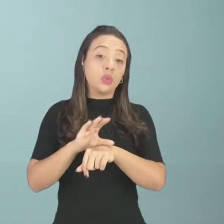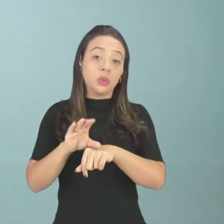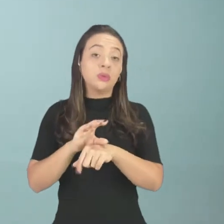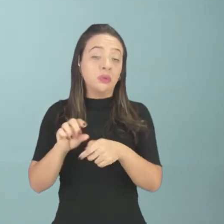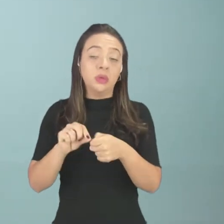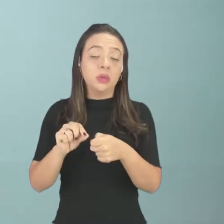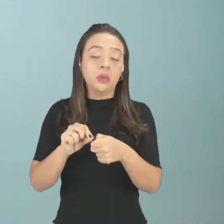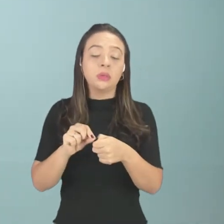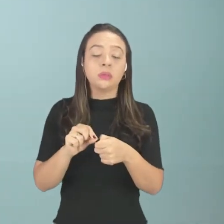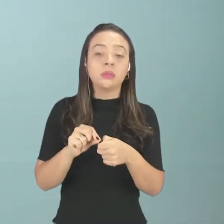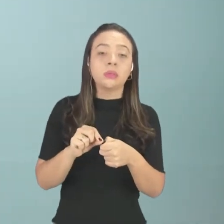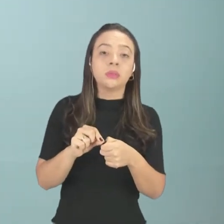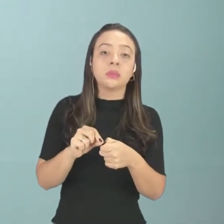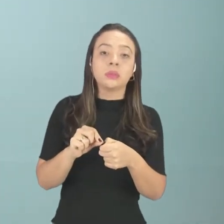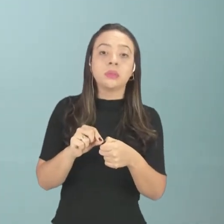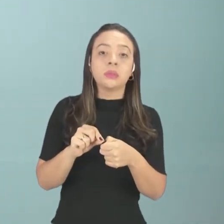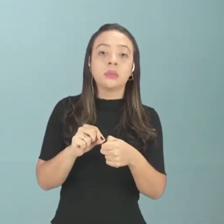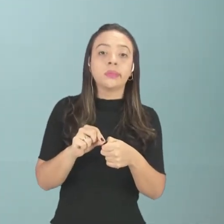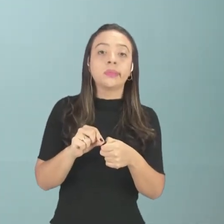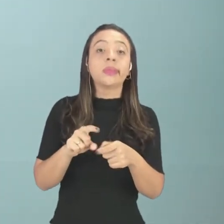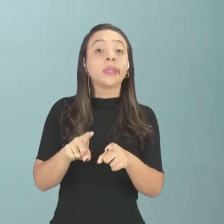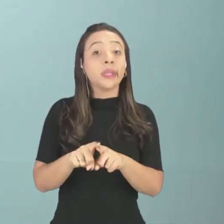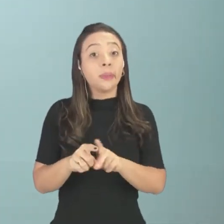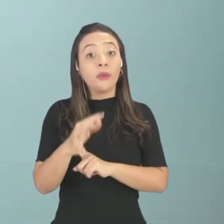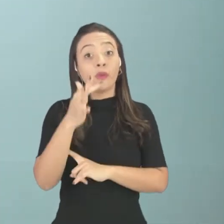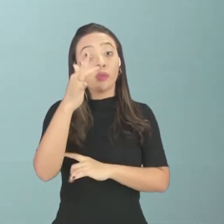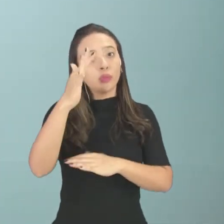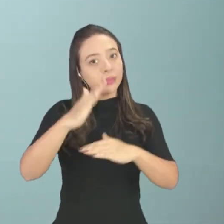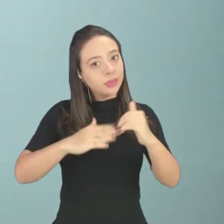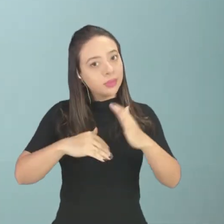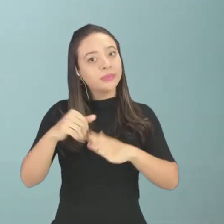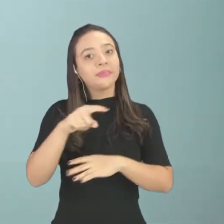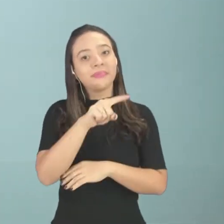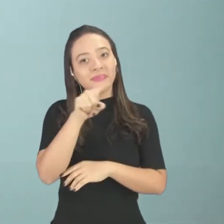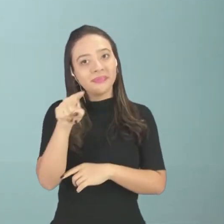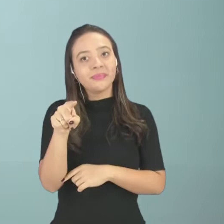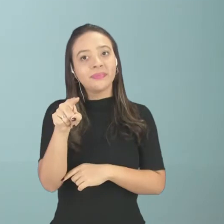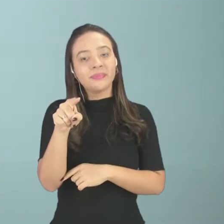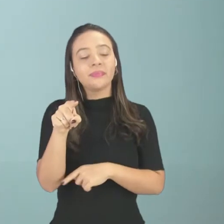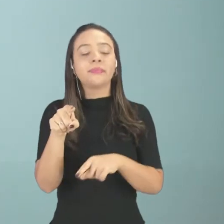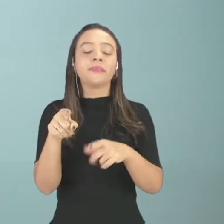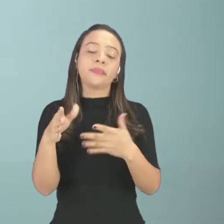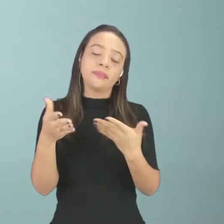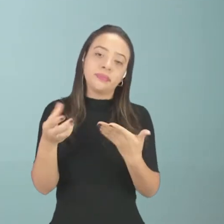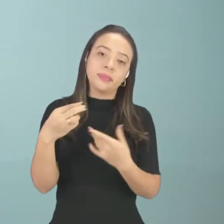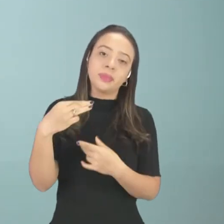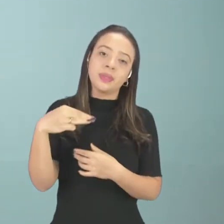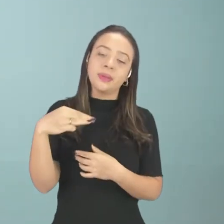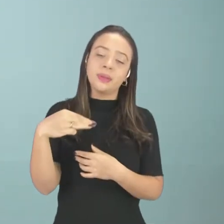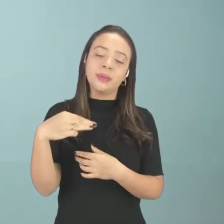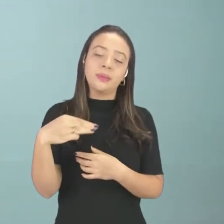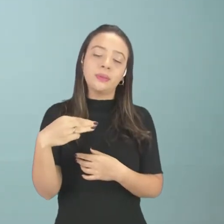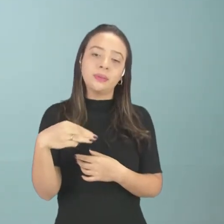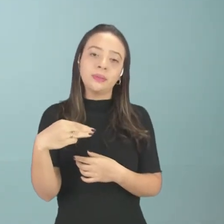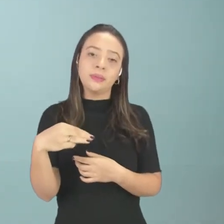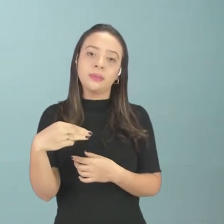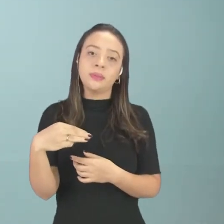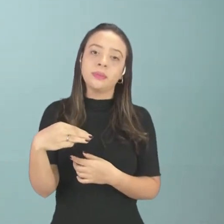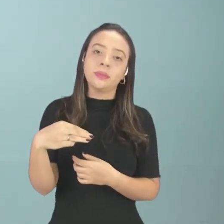fazem, e até mesmo nas suas futuras profissões. A matemática ela vem tendo